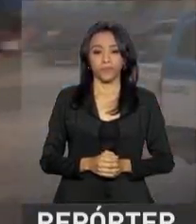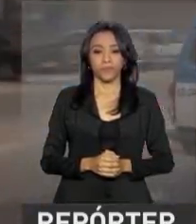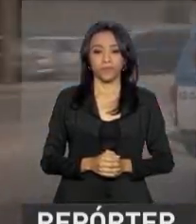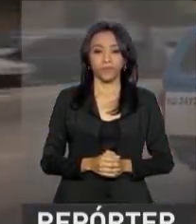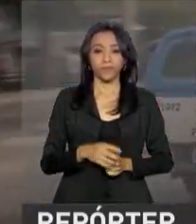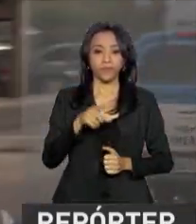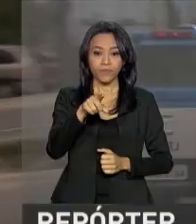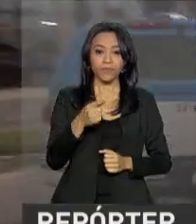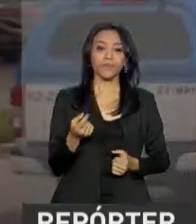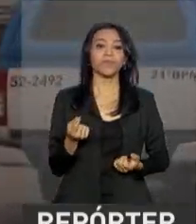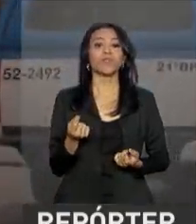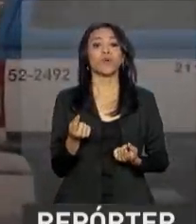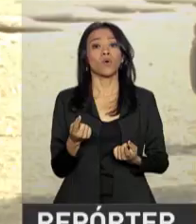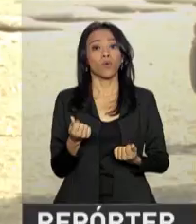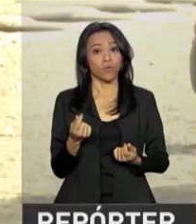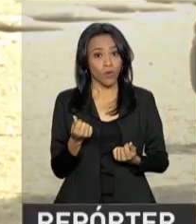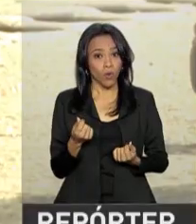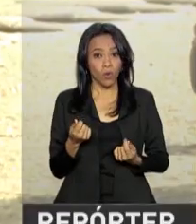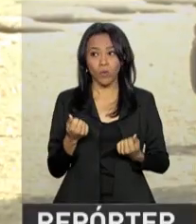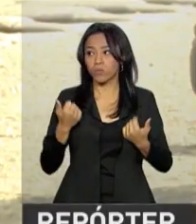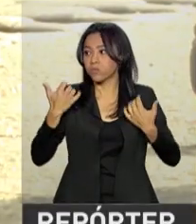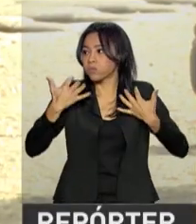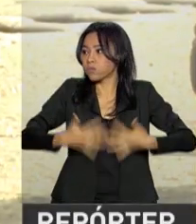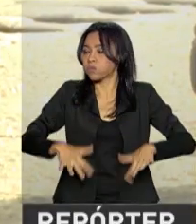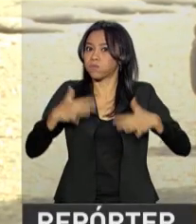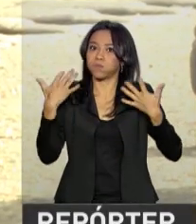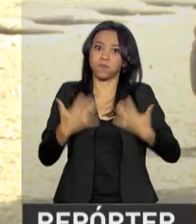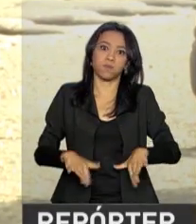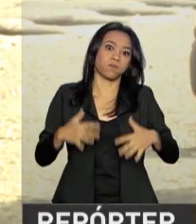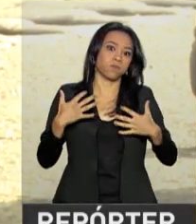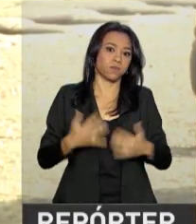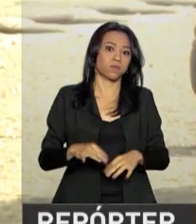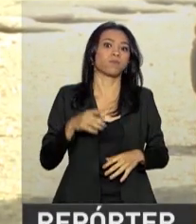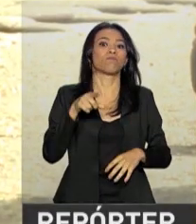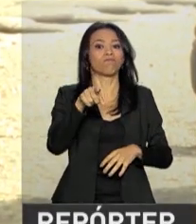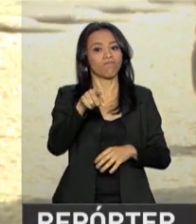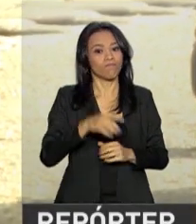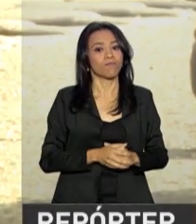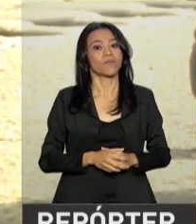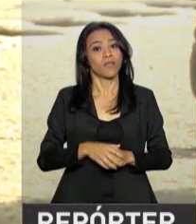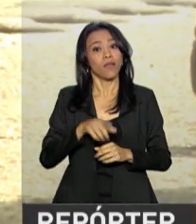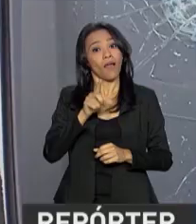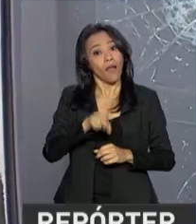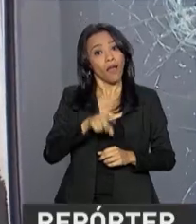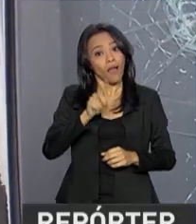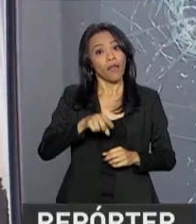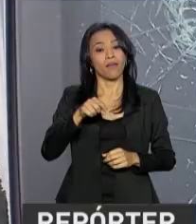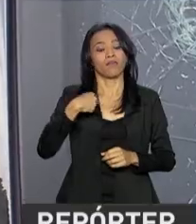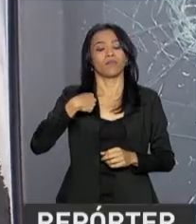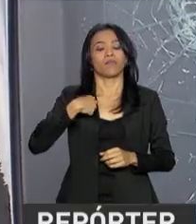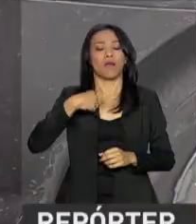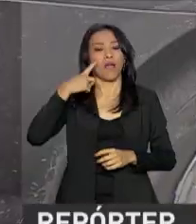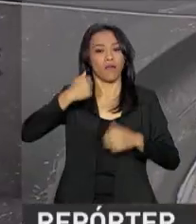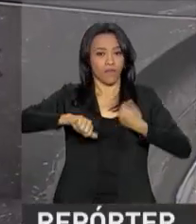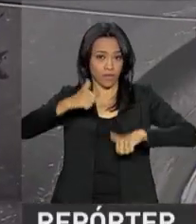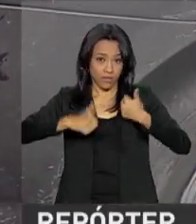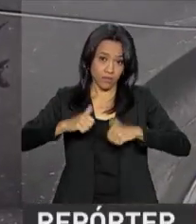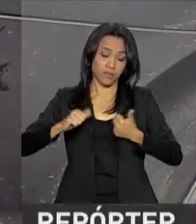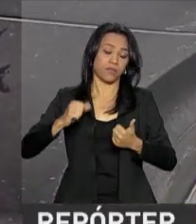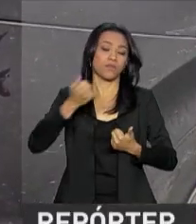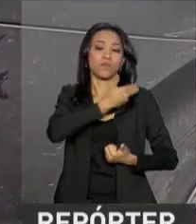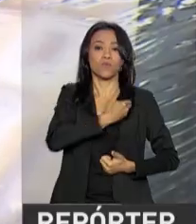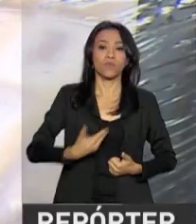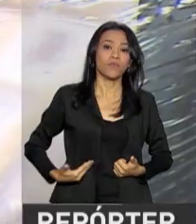custos astronômicos resultados questionáveis esta radiografia do governo para a violência no brasil